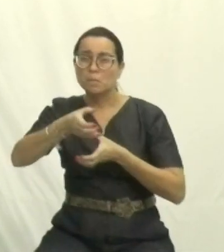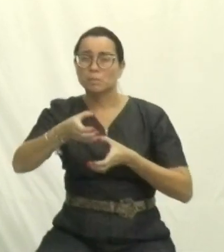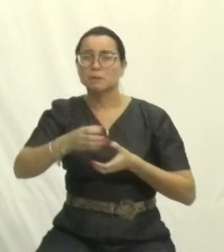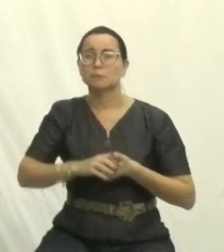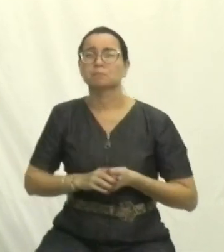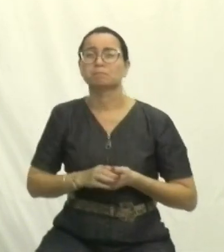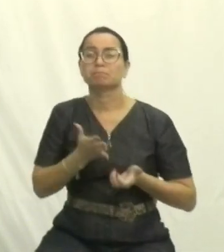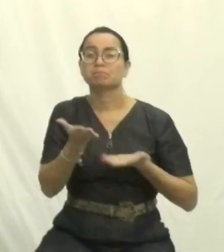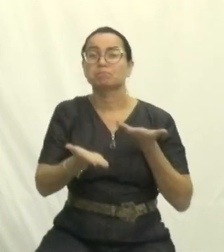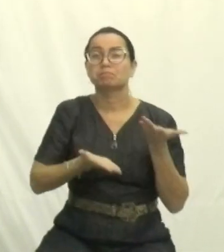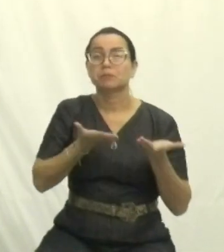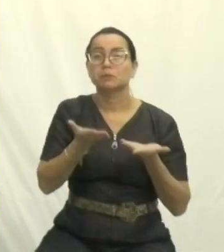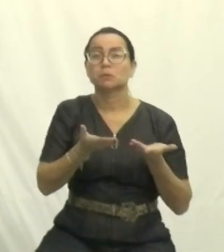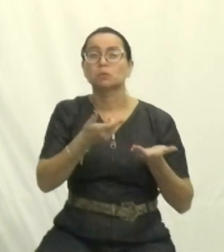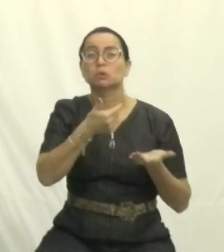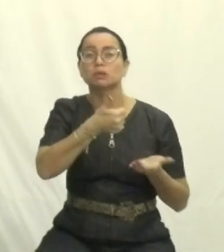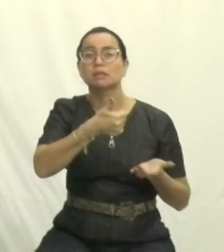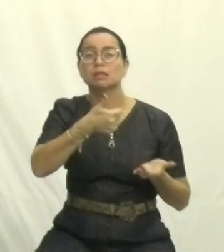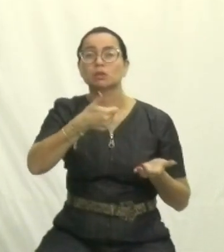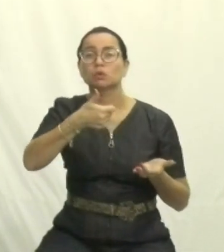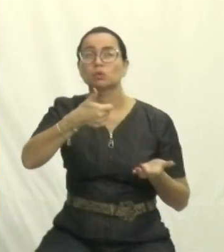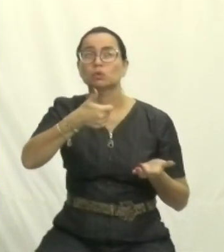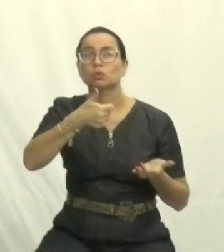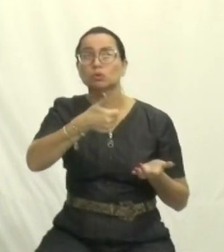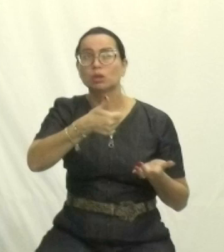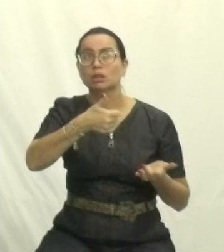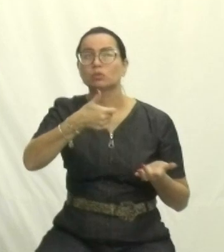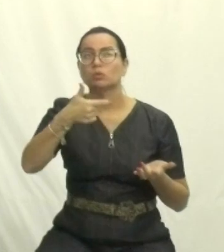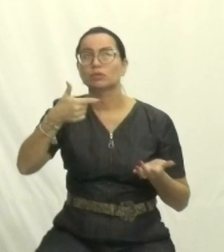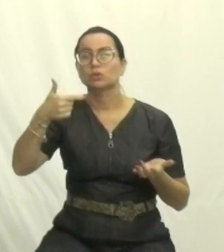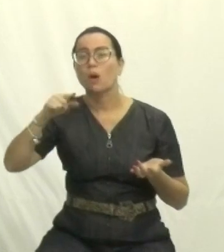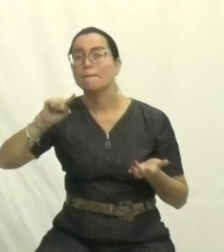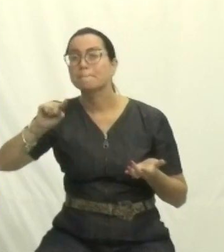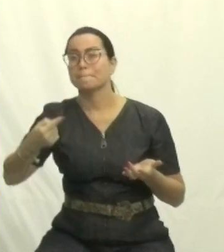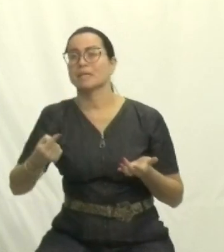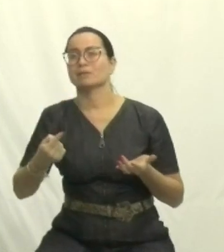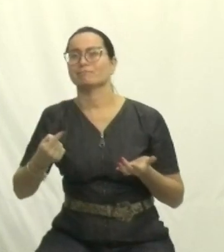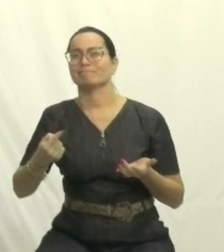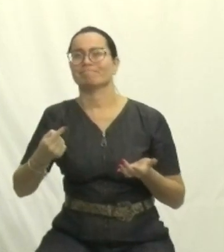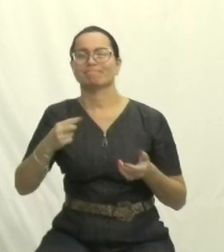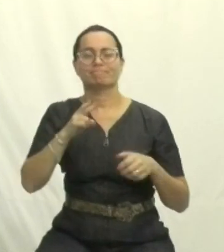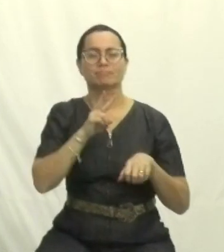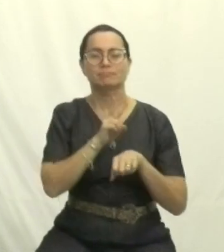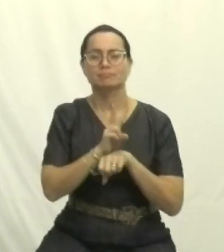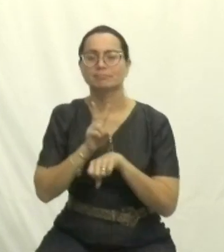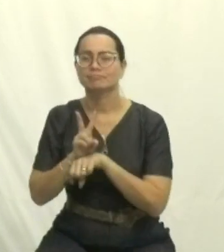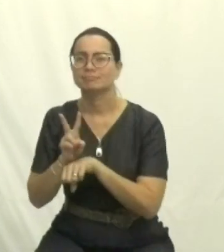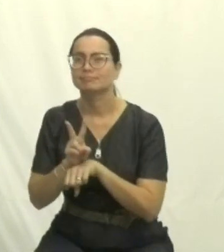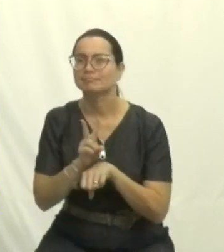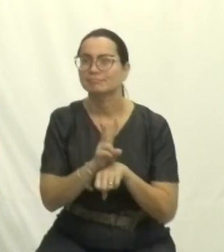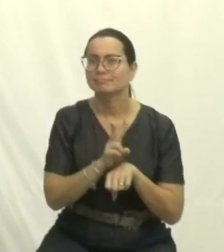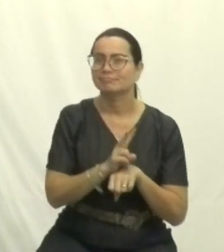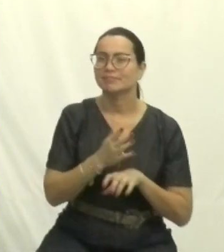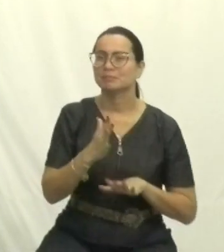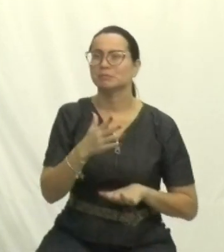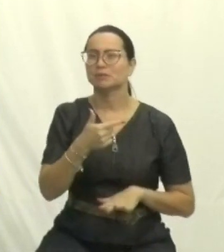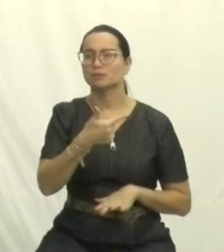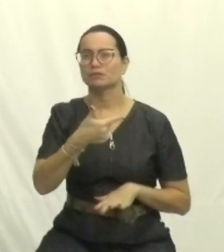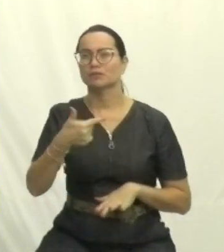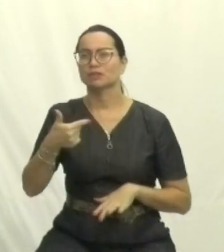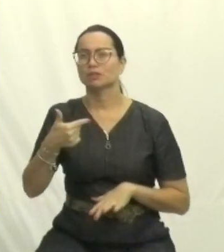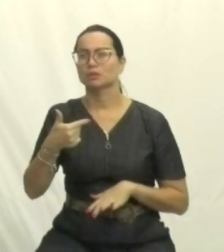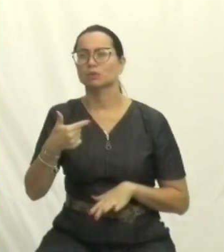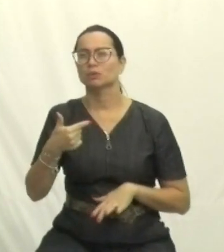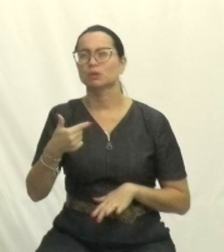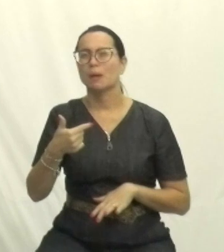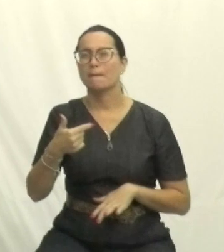22 mil vistorias de funcionamento, então mais, isso equivale a genericamente a mais de 22 mil